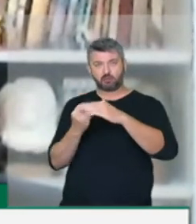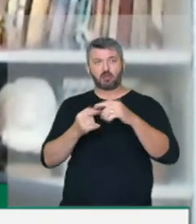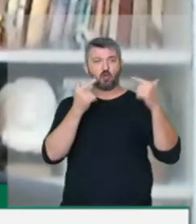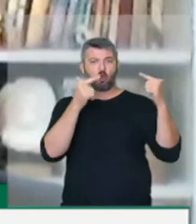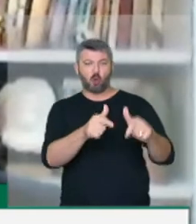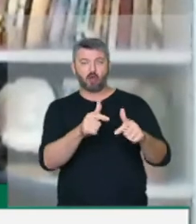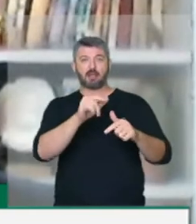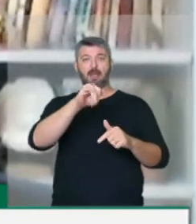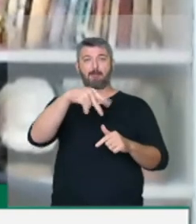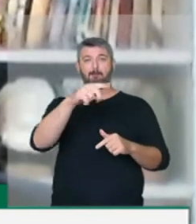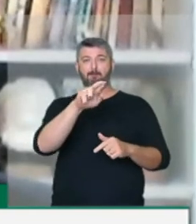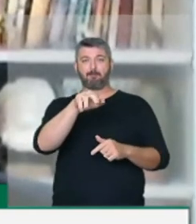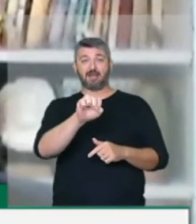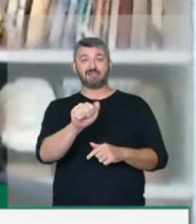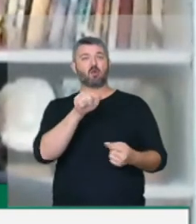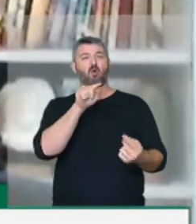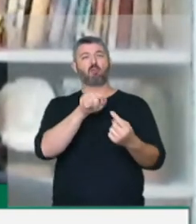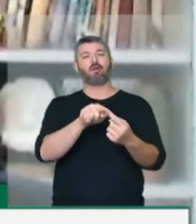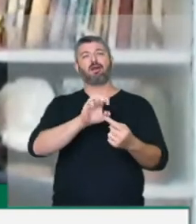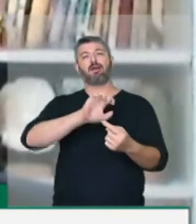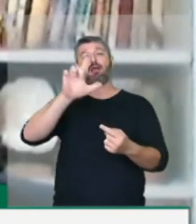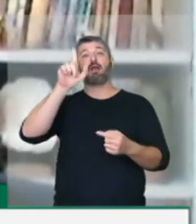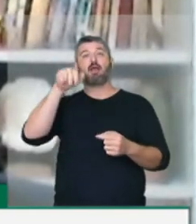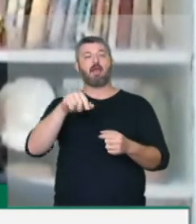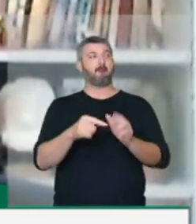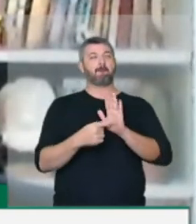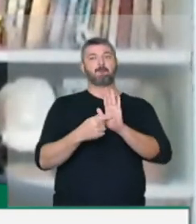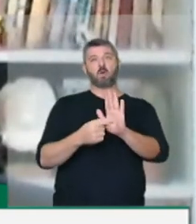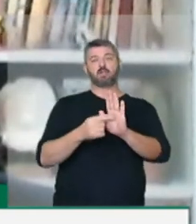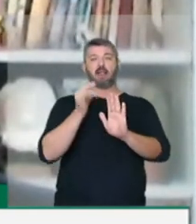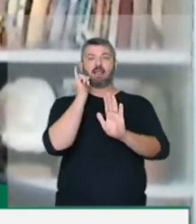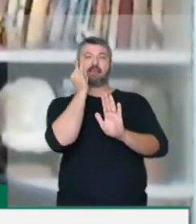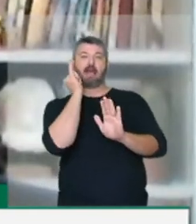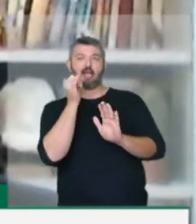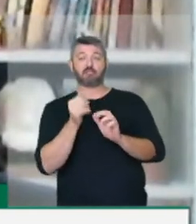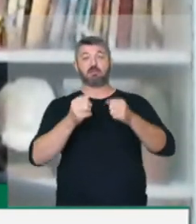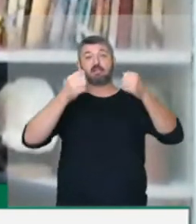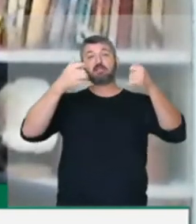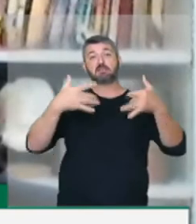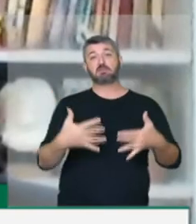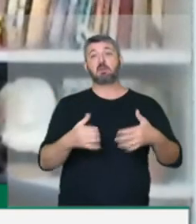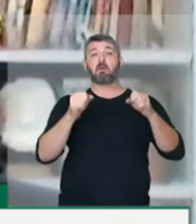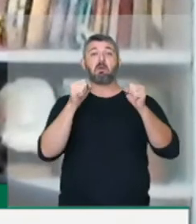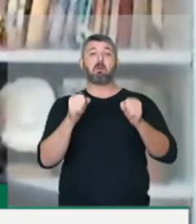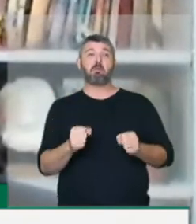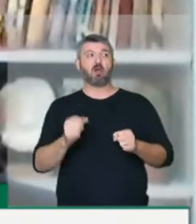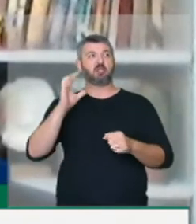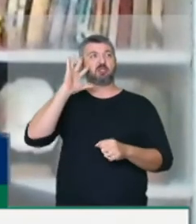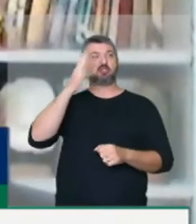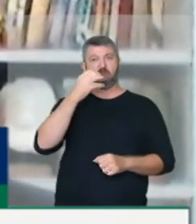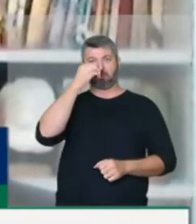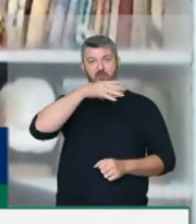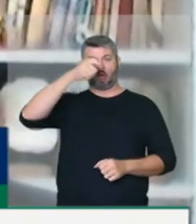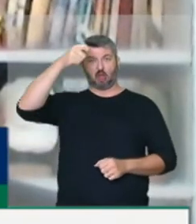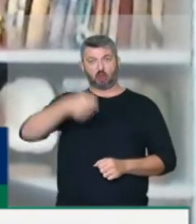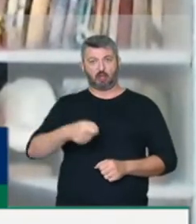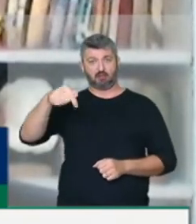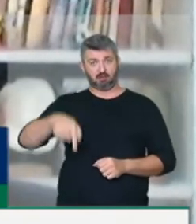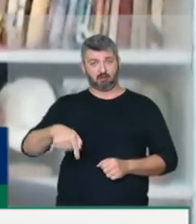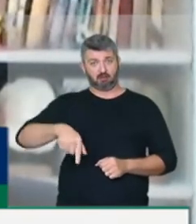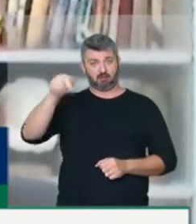imprensa tem um claro objetivo de criar uma narrativa, presidente, que justifique a adoção de soluções autoritárias no